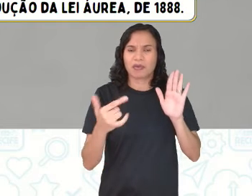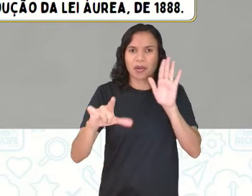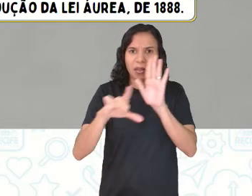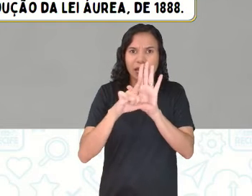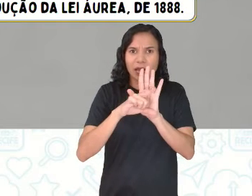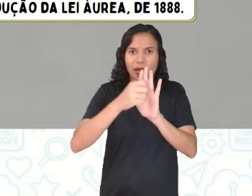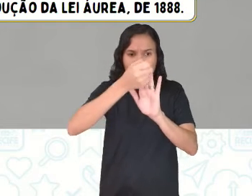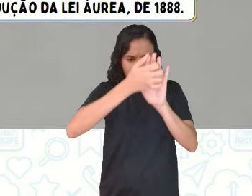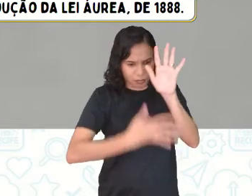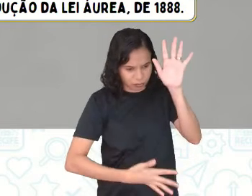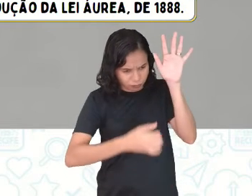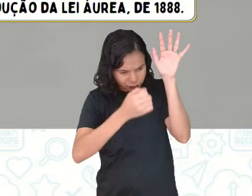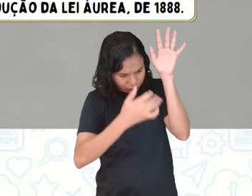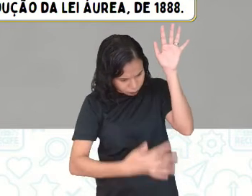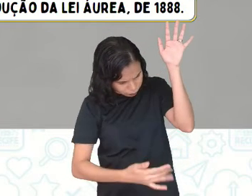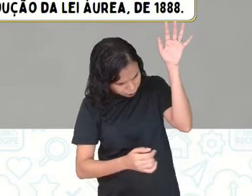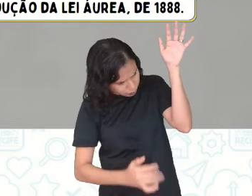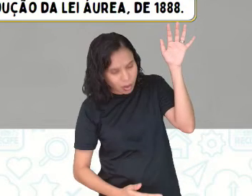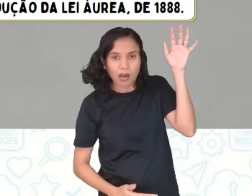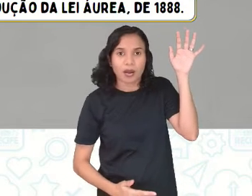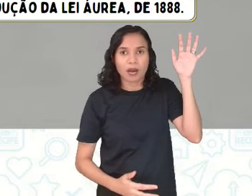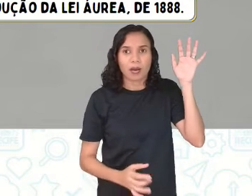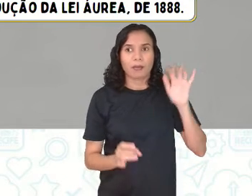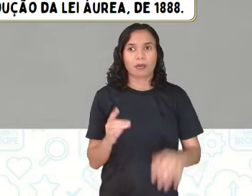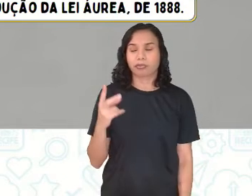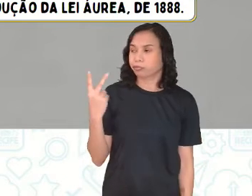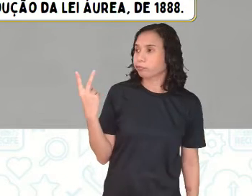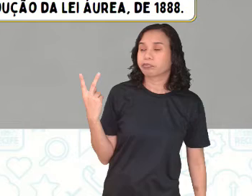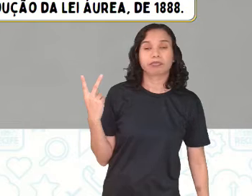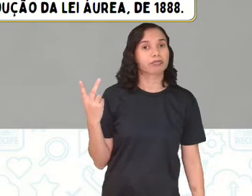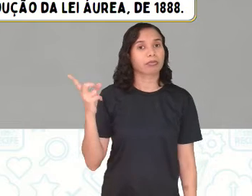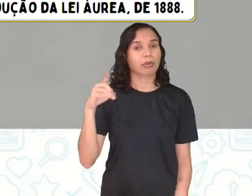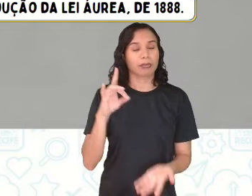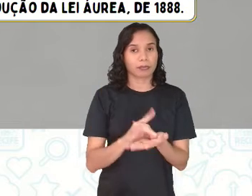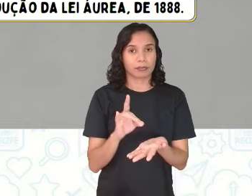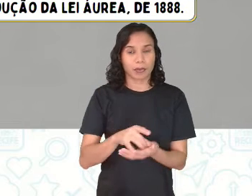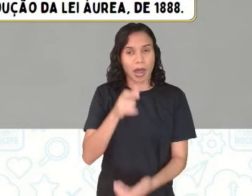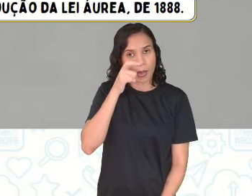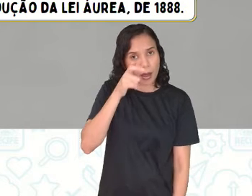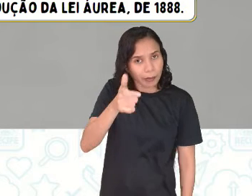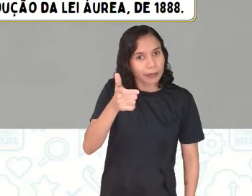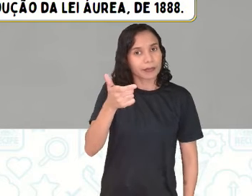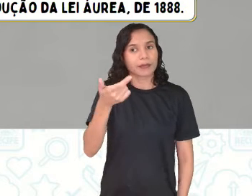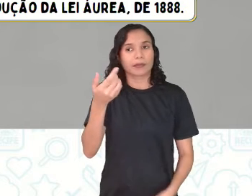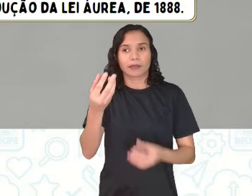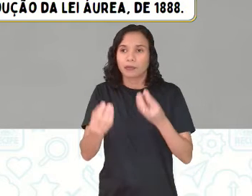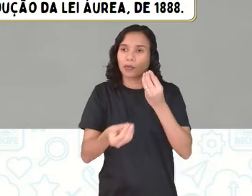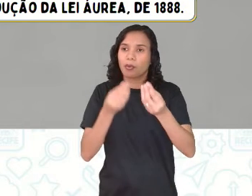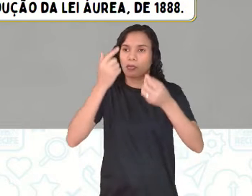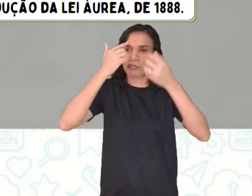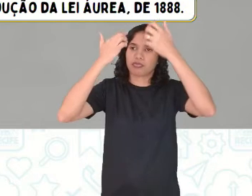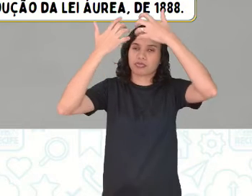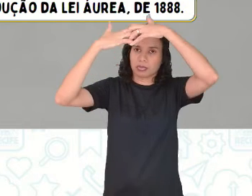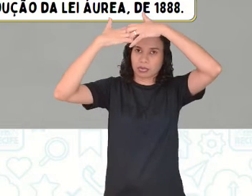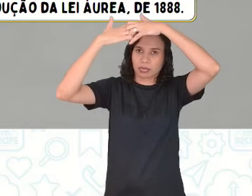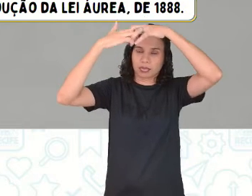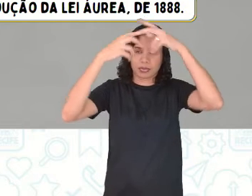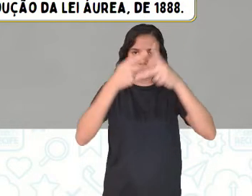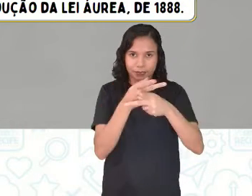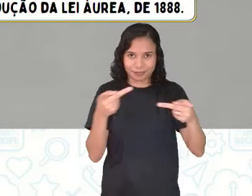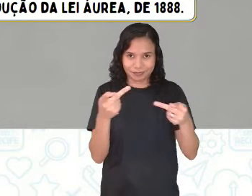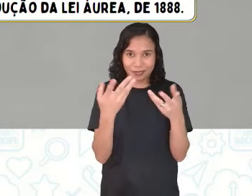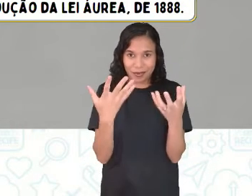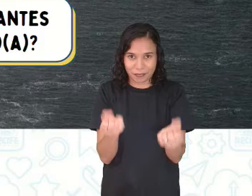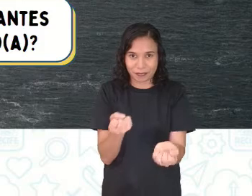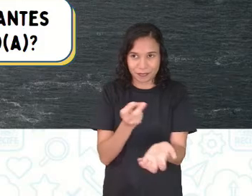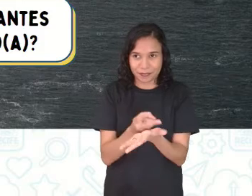lei, tem milhares de artigos, né? Então é uma coisa bem interessante, fica aí essa reflexão, certo? Mas